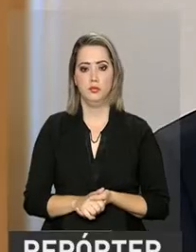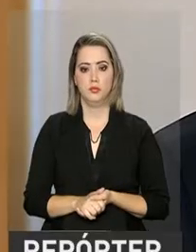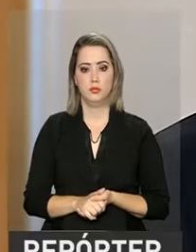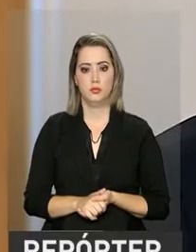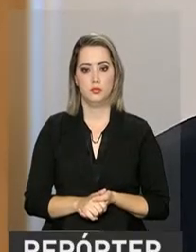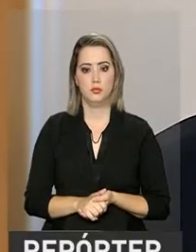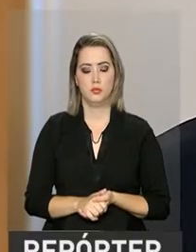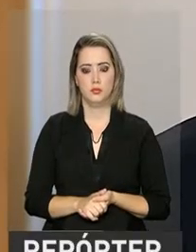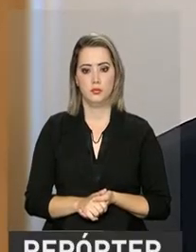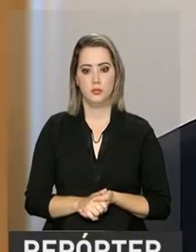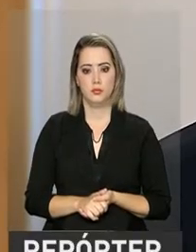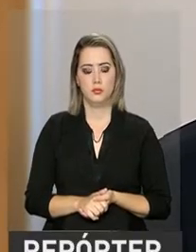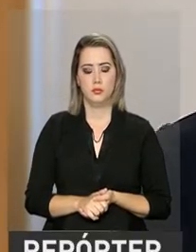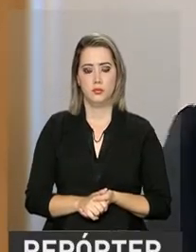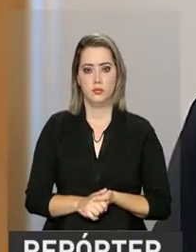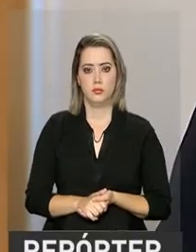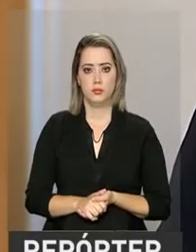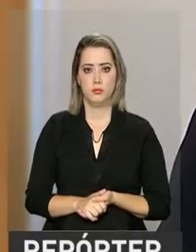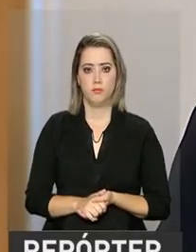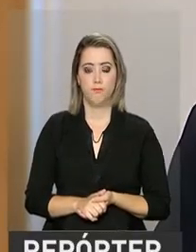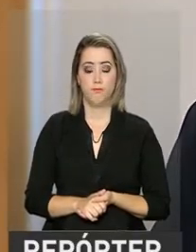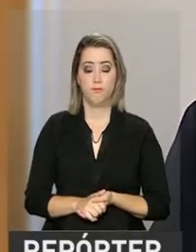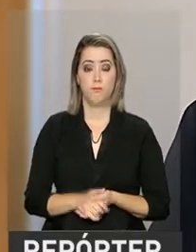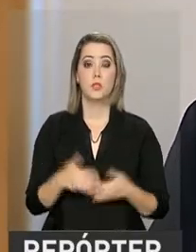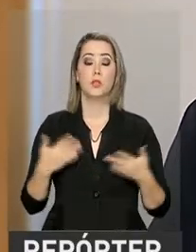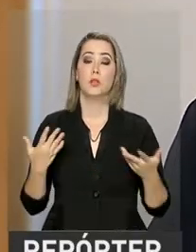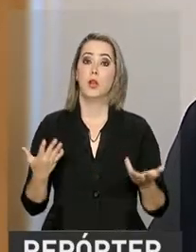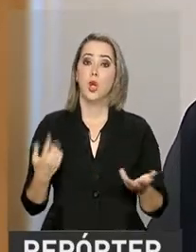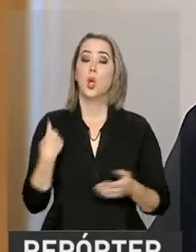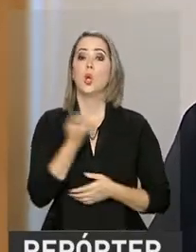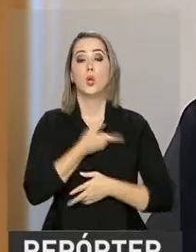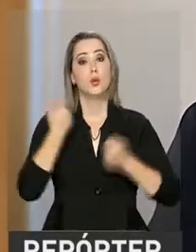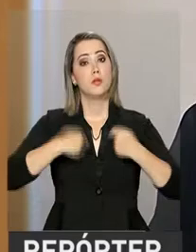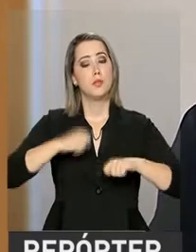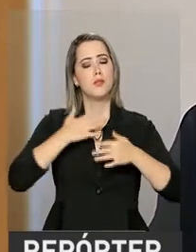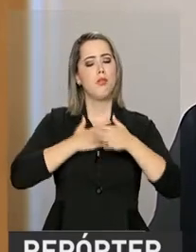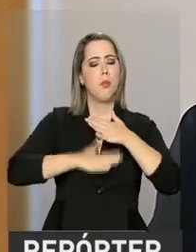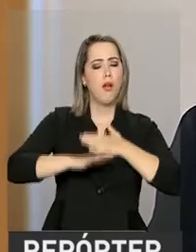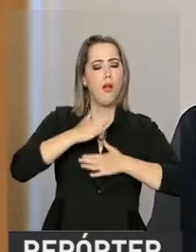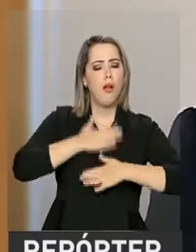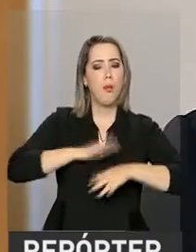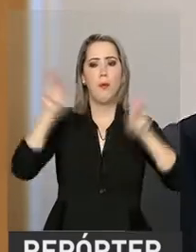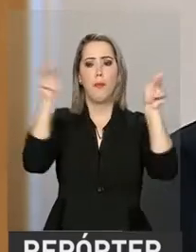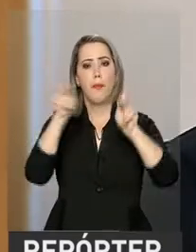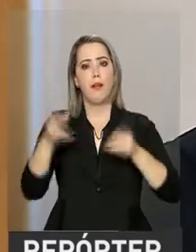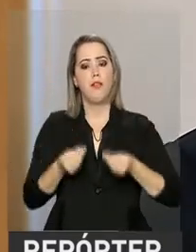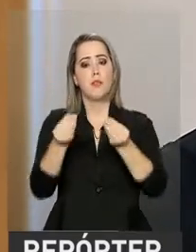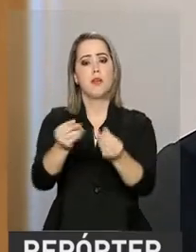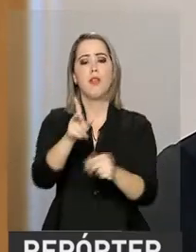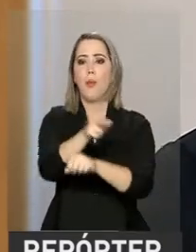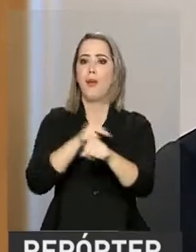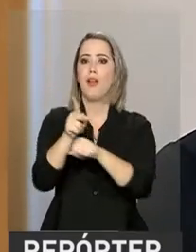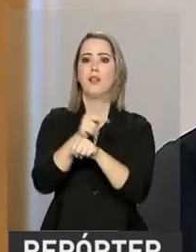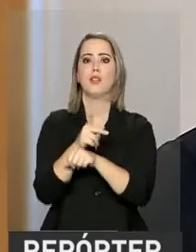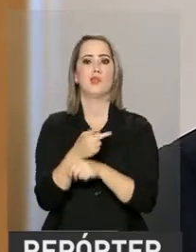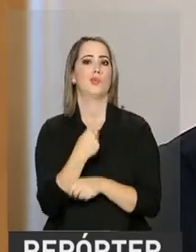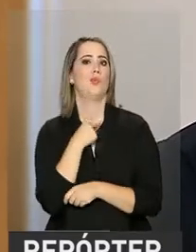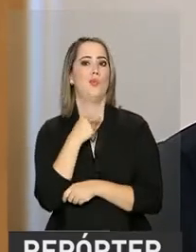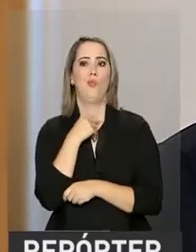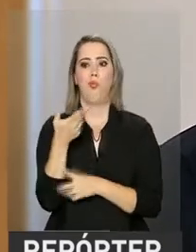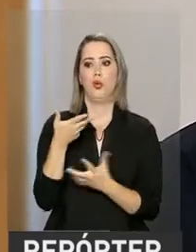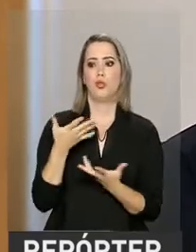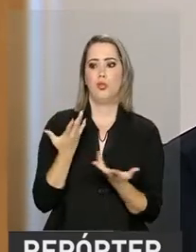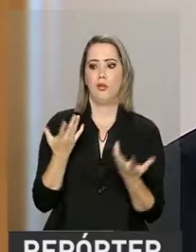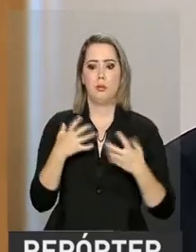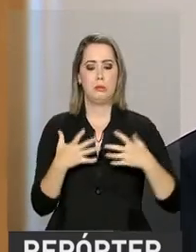nós precisamos também é pacificar o país nós precisamos ter mais tranquilidade no país o país não pode ficar nesta posição